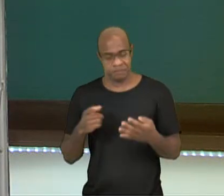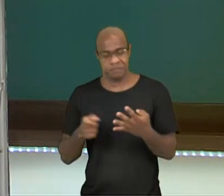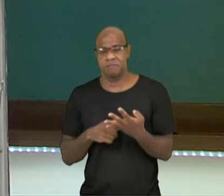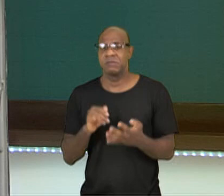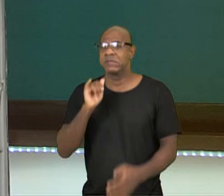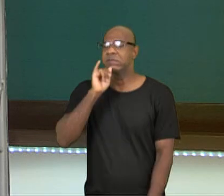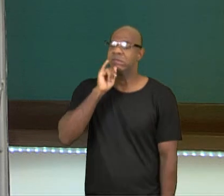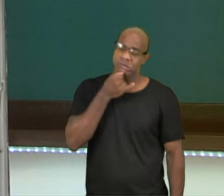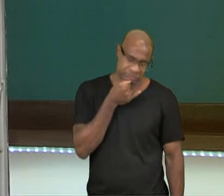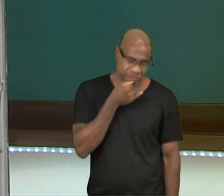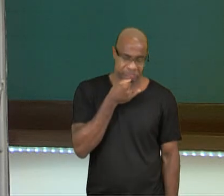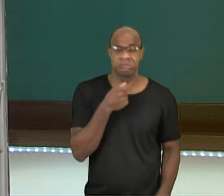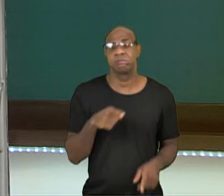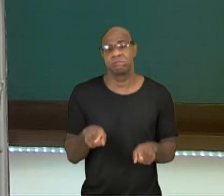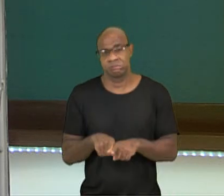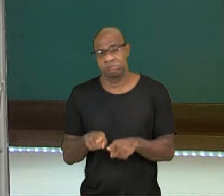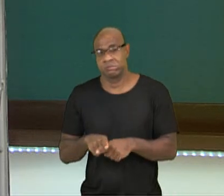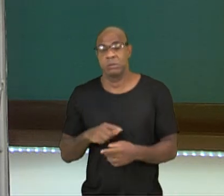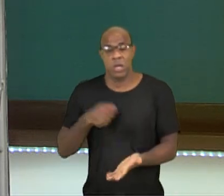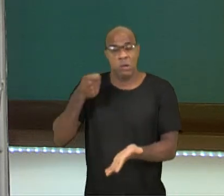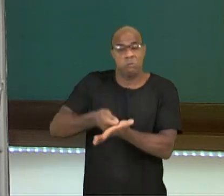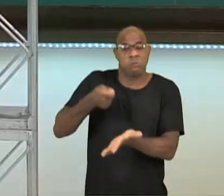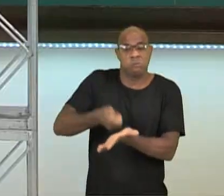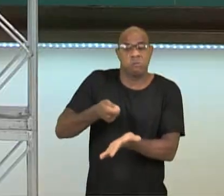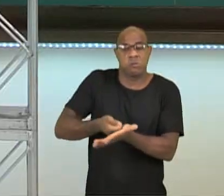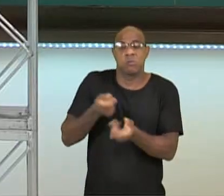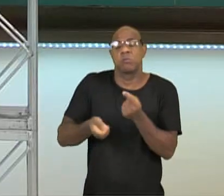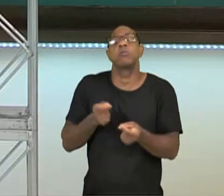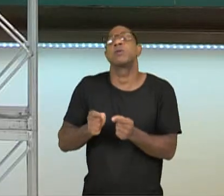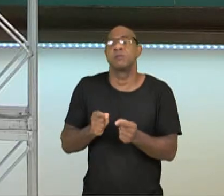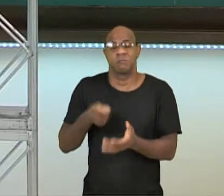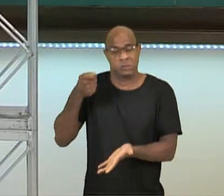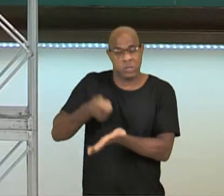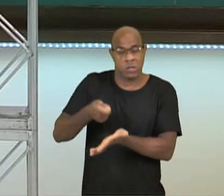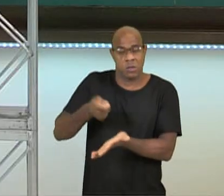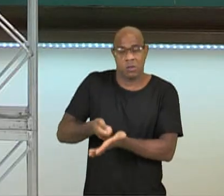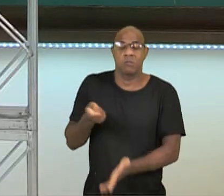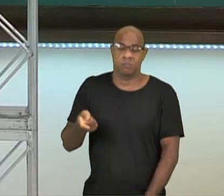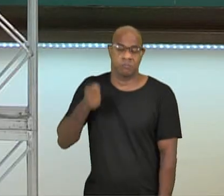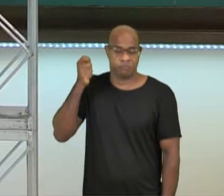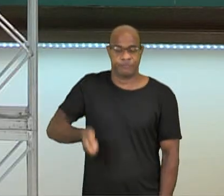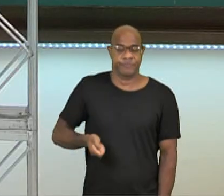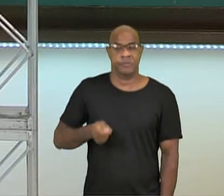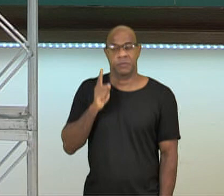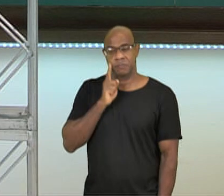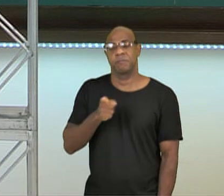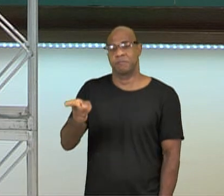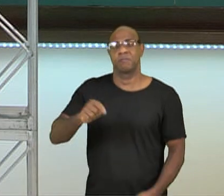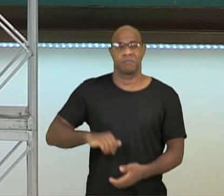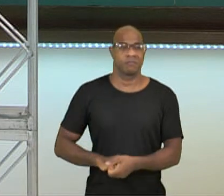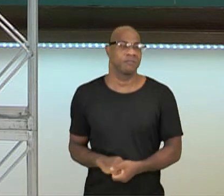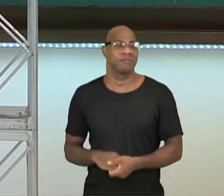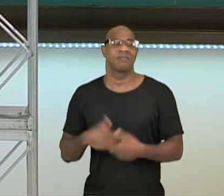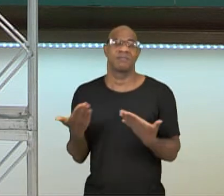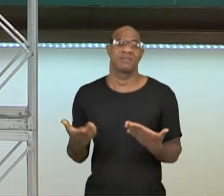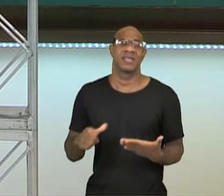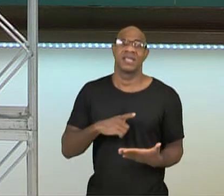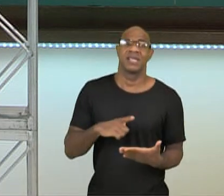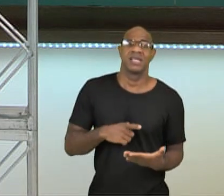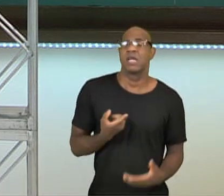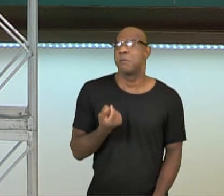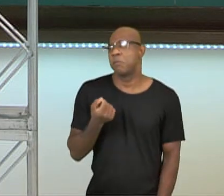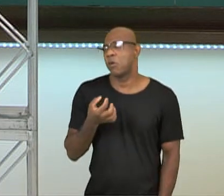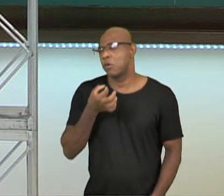Descontentamento popular com regimes autoritários, porque em alguns países africanos, como as pessoas estudam pouco, tem pouco